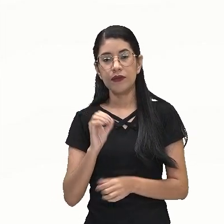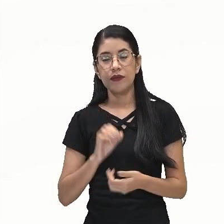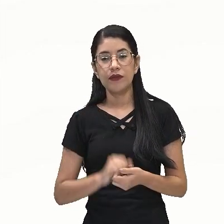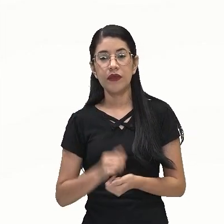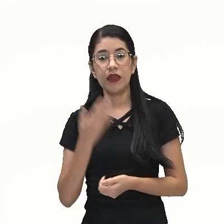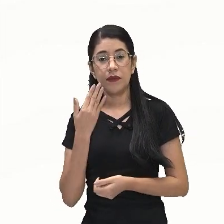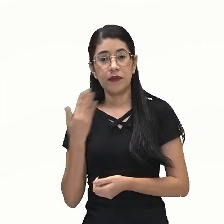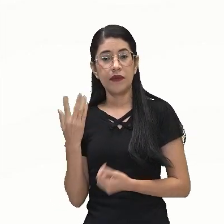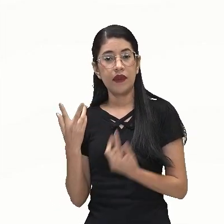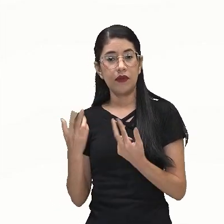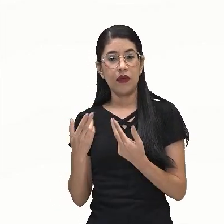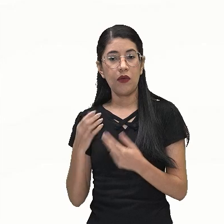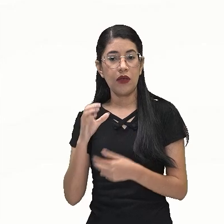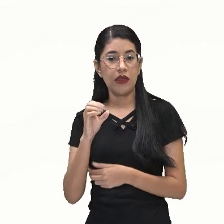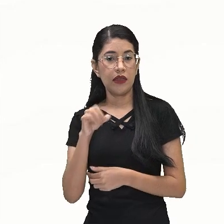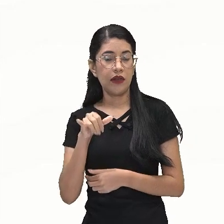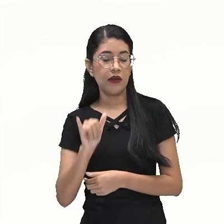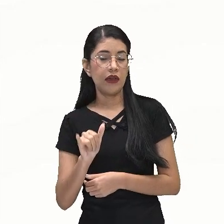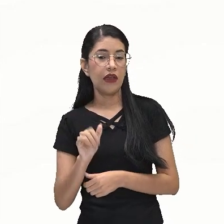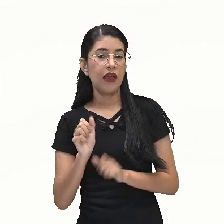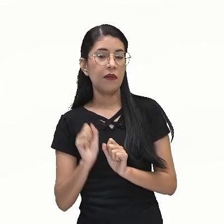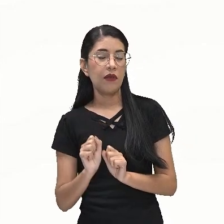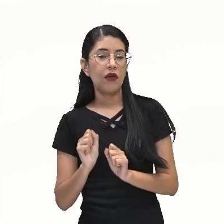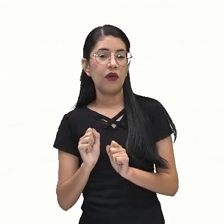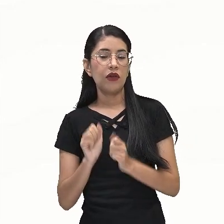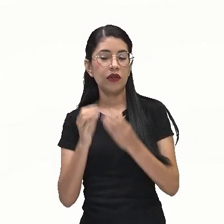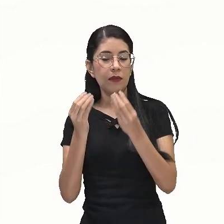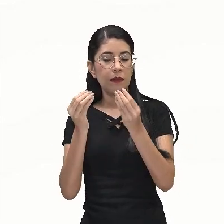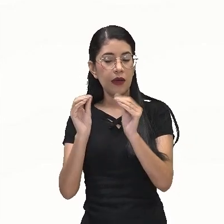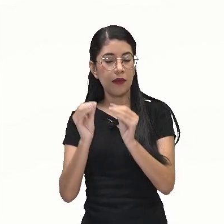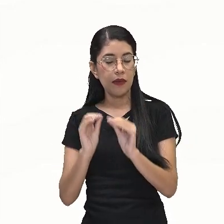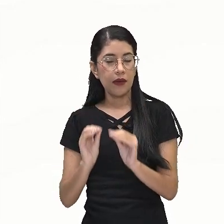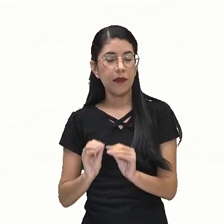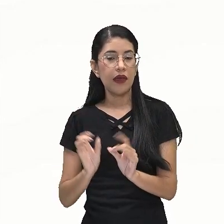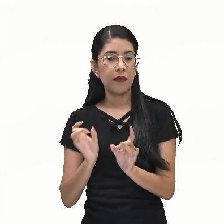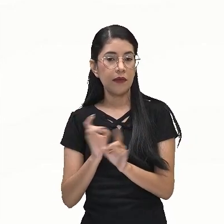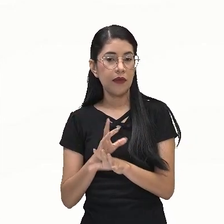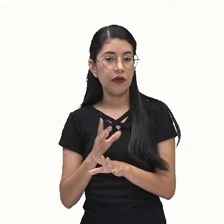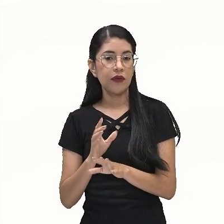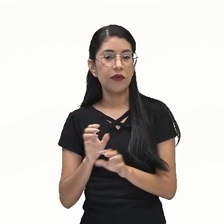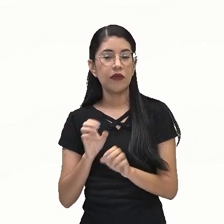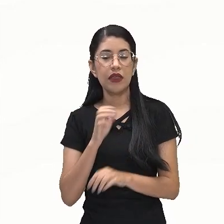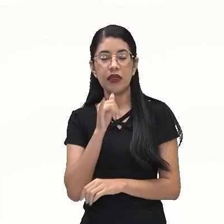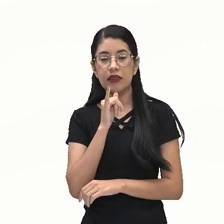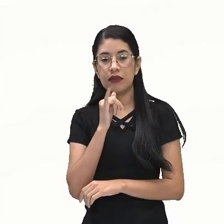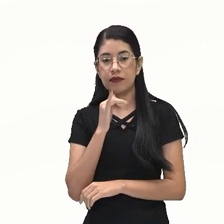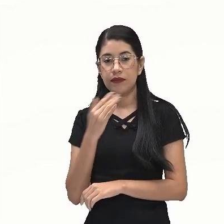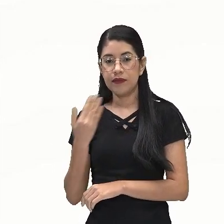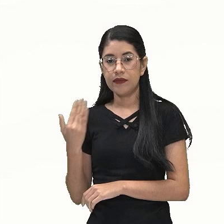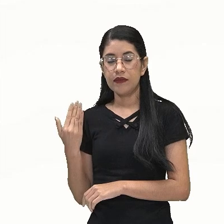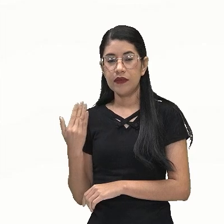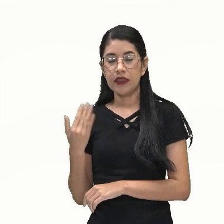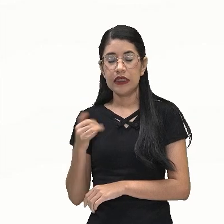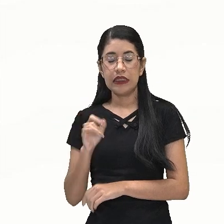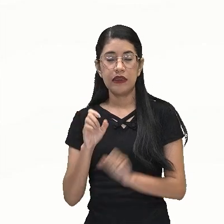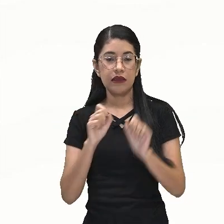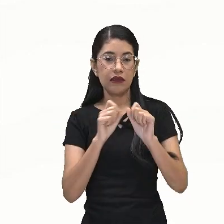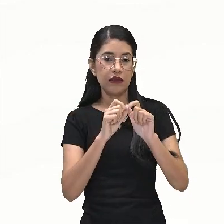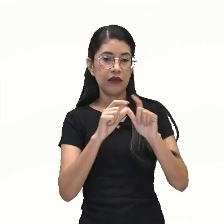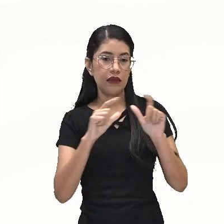aqui, ó. E podemos completar o sistema, né? Aí o nosso exemplo, ó, se nós temos uma